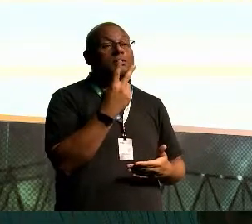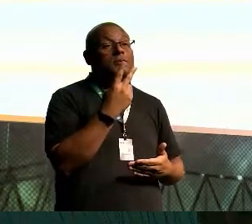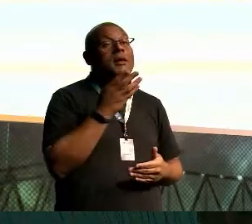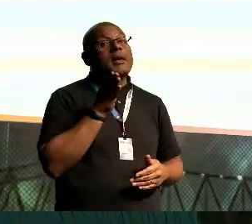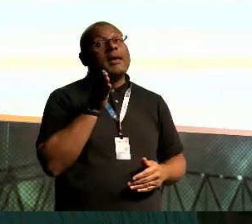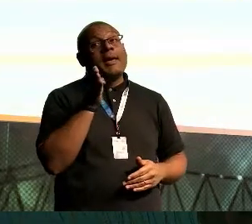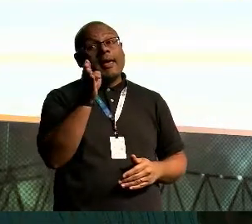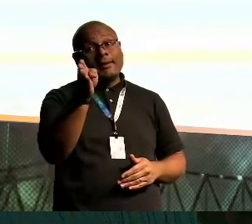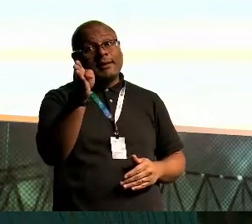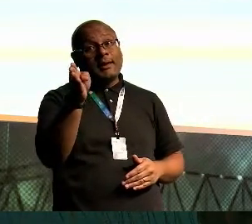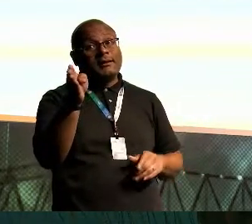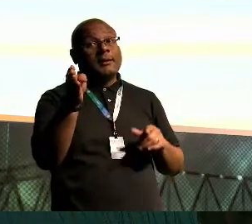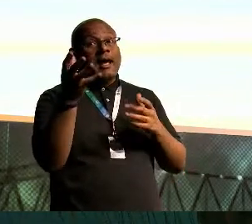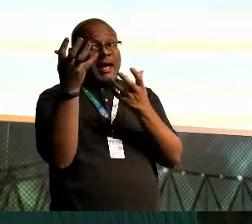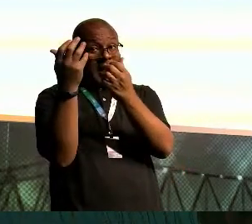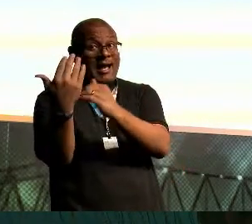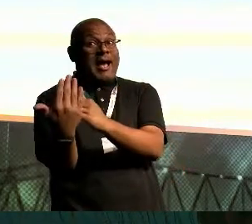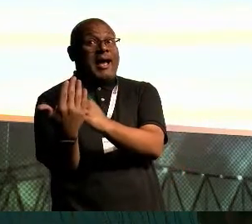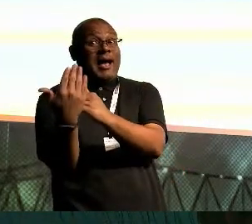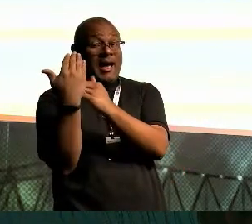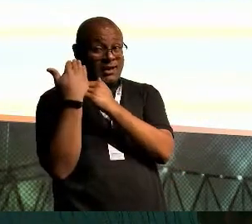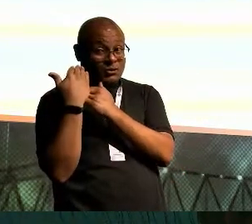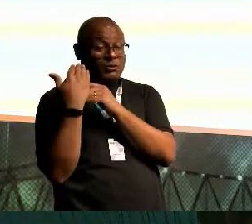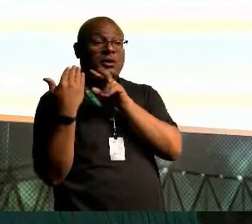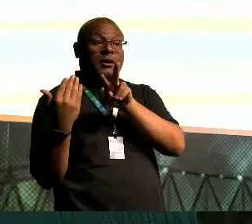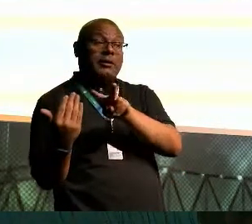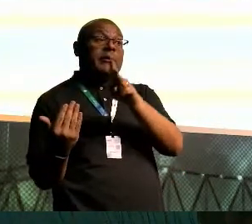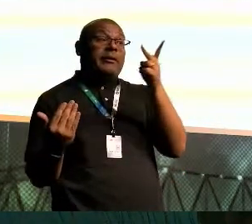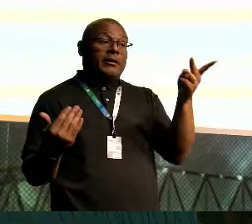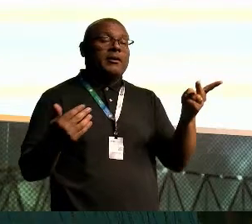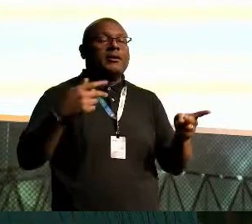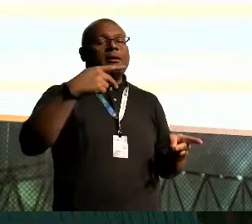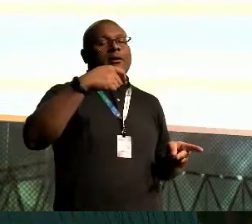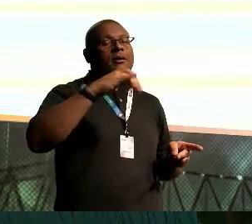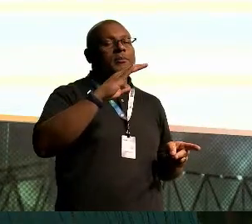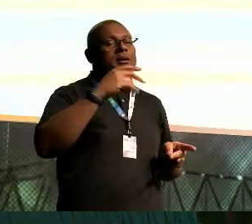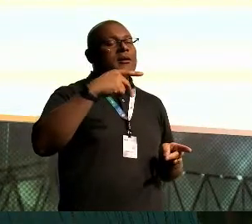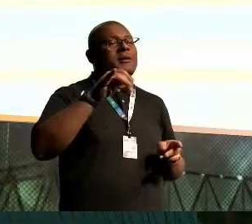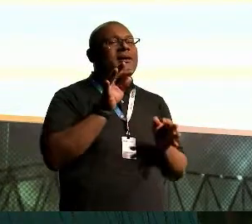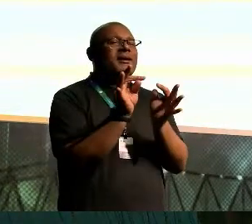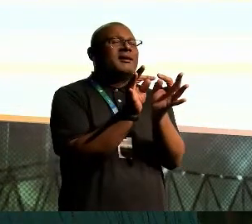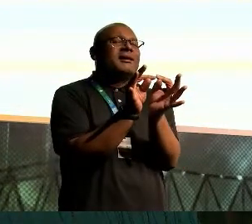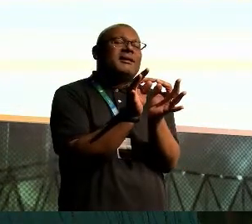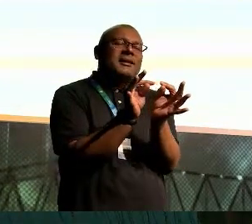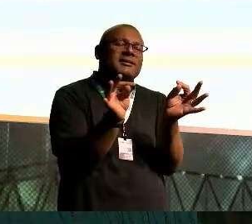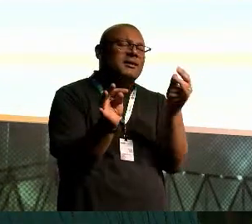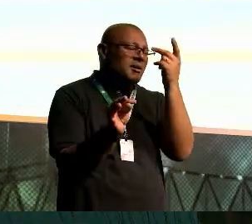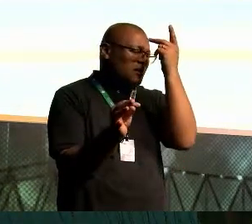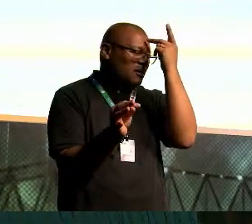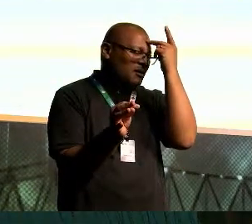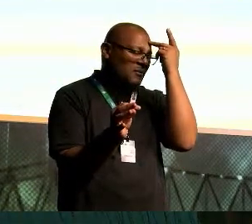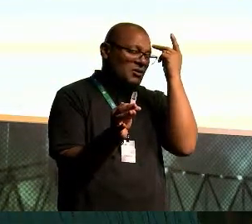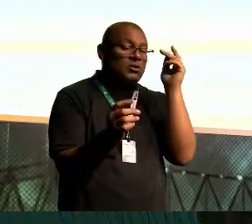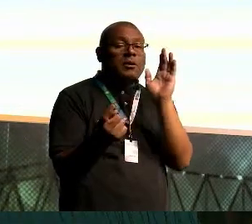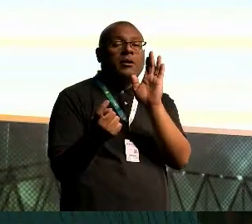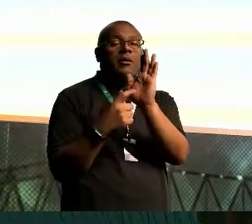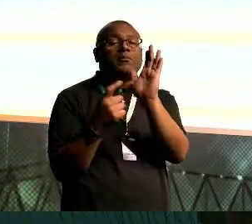instituição transmissora tem que ajudar essa jornada também. A do PicPay aqui, vocês vão ver que ela está super simples. A pessoa vai,